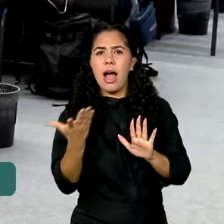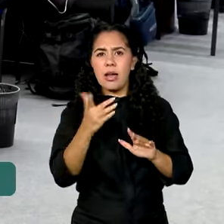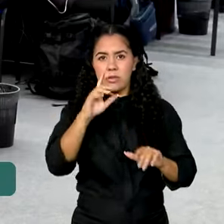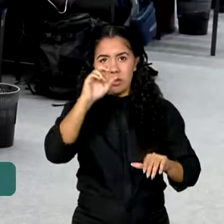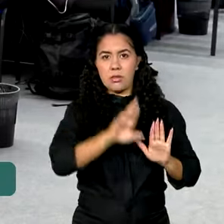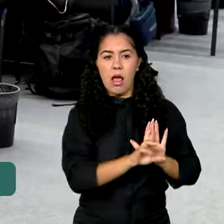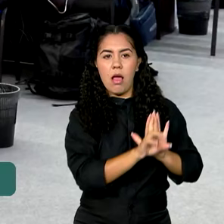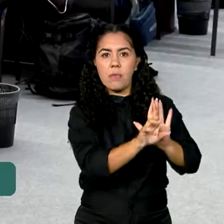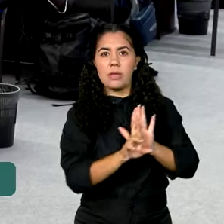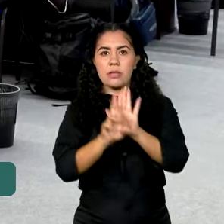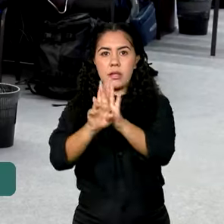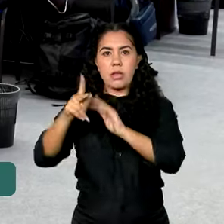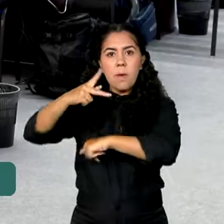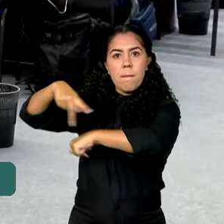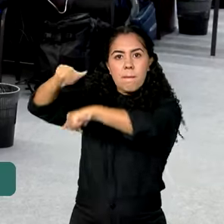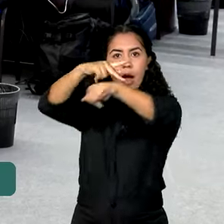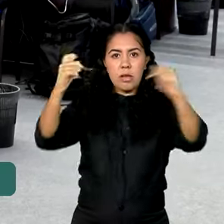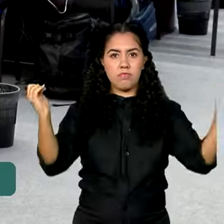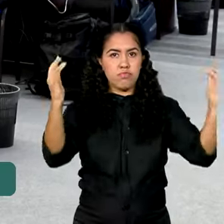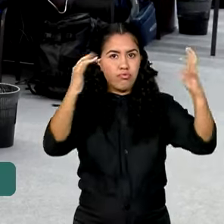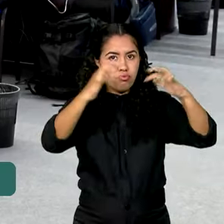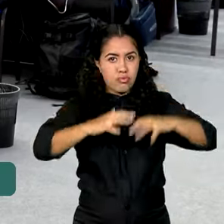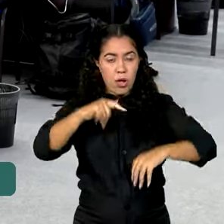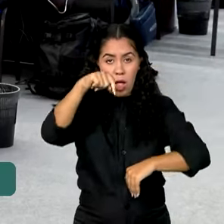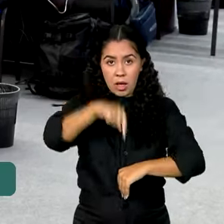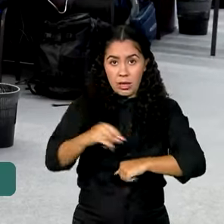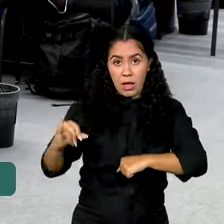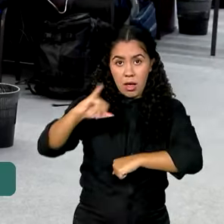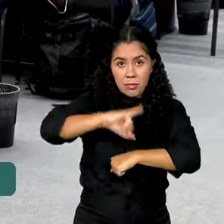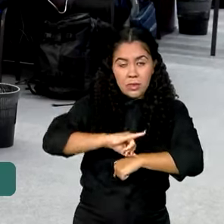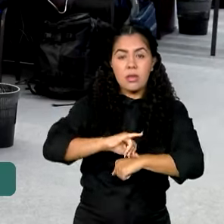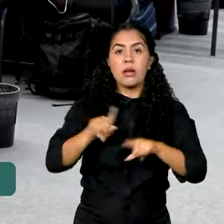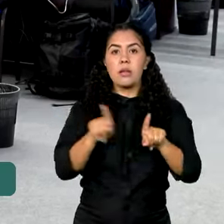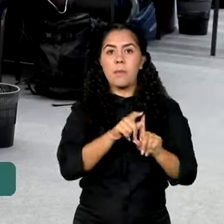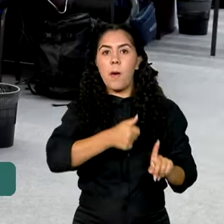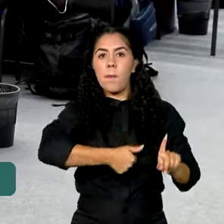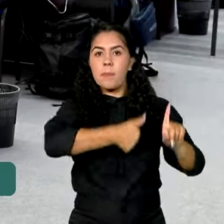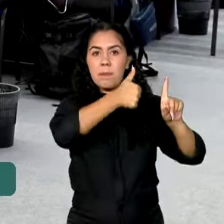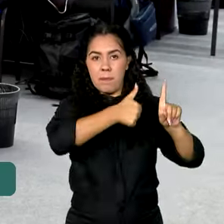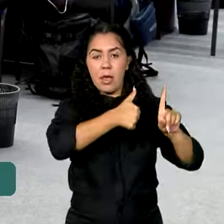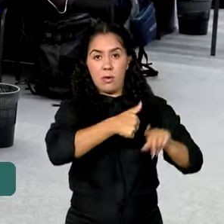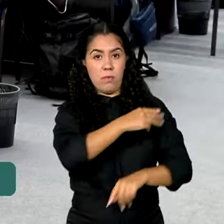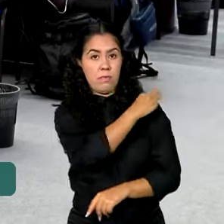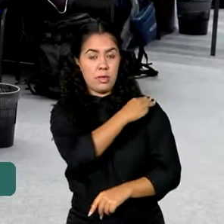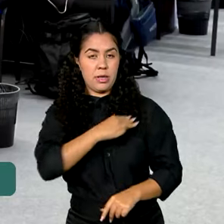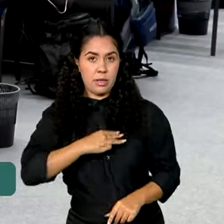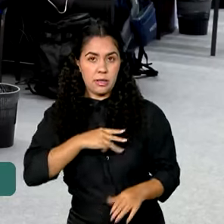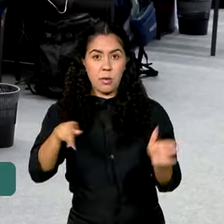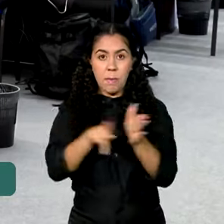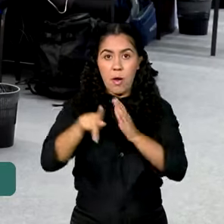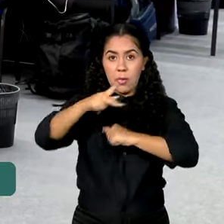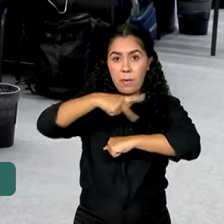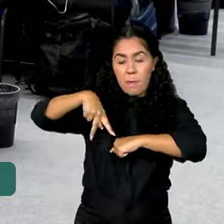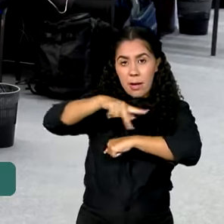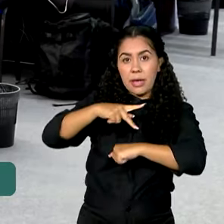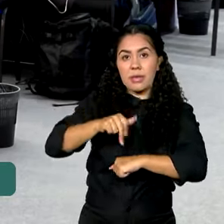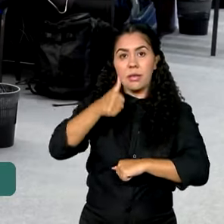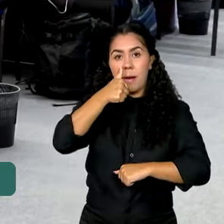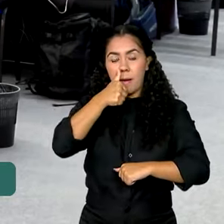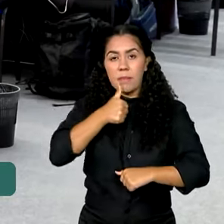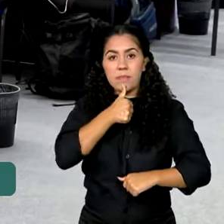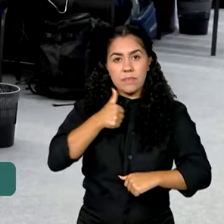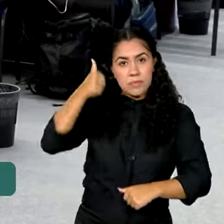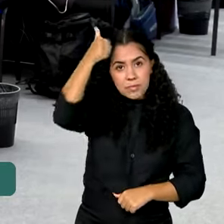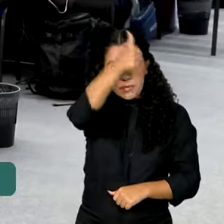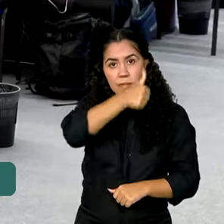chegaram aqui em Kazan para participar do encontro, incluindo o primeiro-ministro da Etiópia, Abiy Ahmed, o primeiro-ministro da